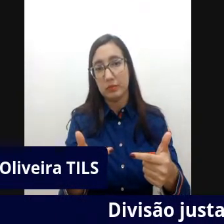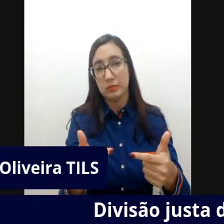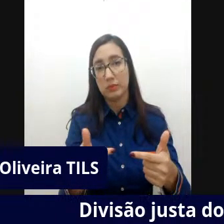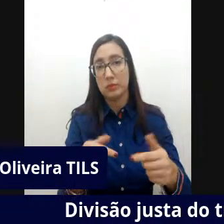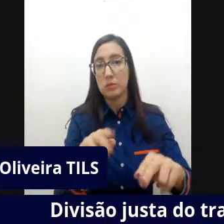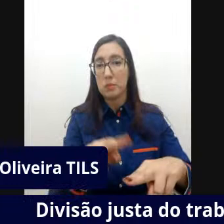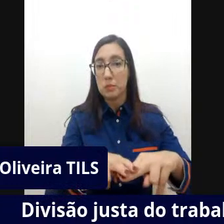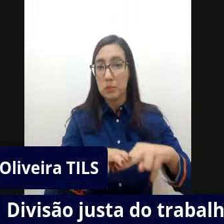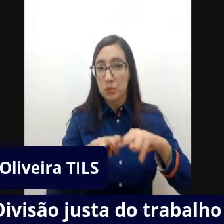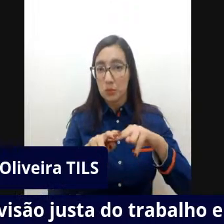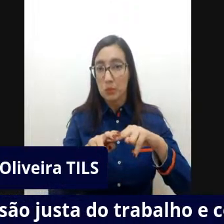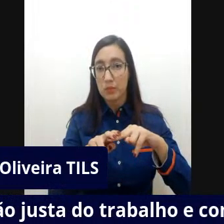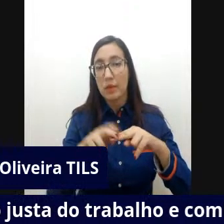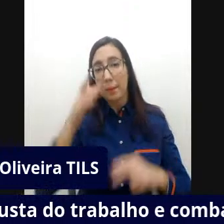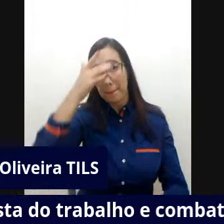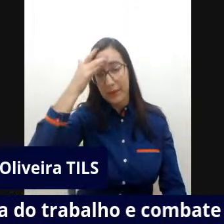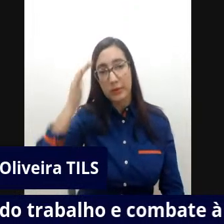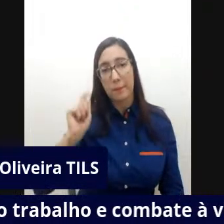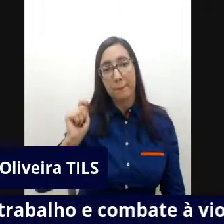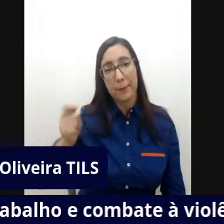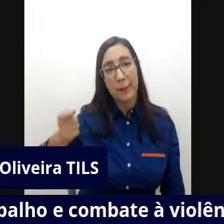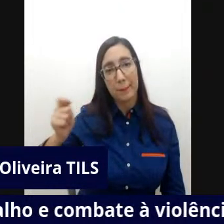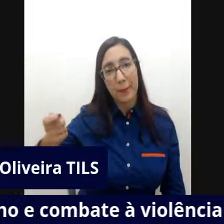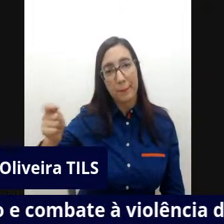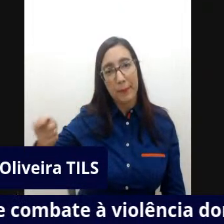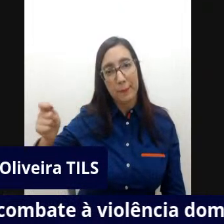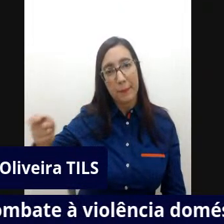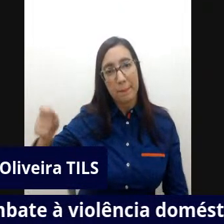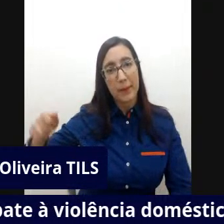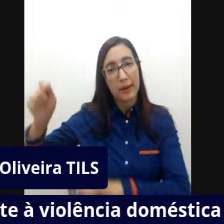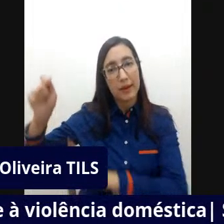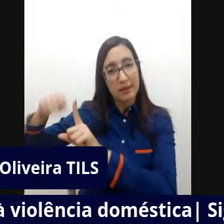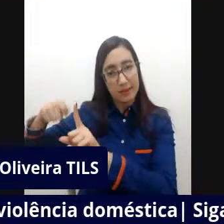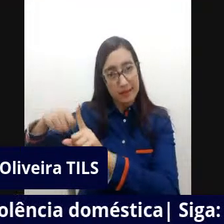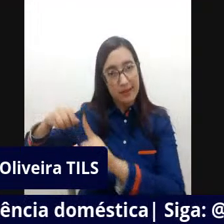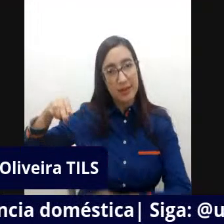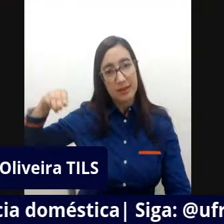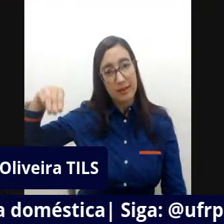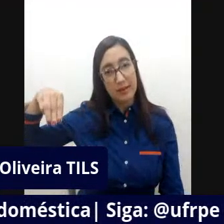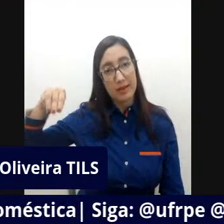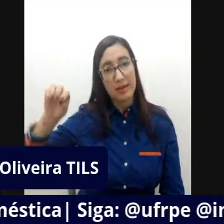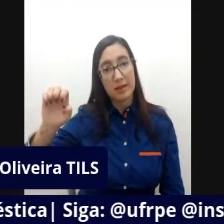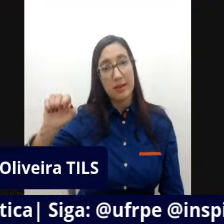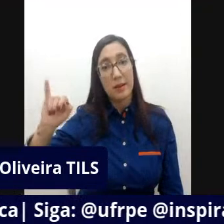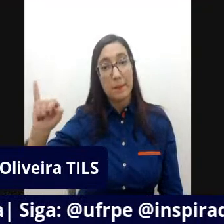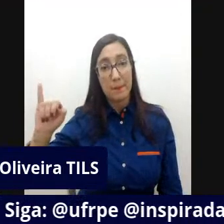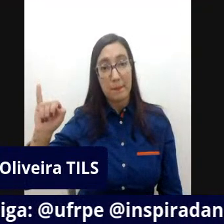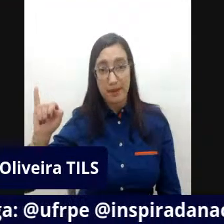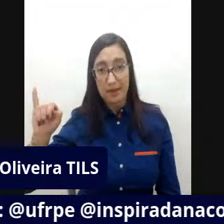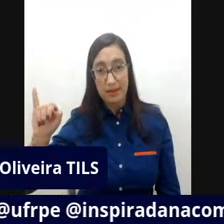mas ela vai ter que ter o tempo de serviço dela à disposição de quem contrata.